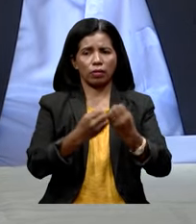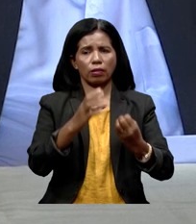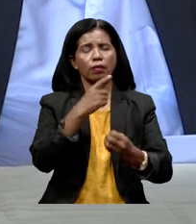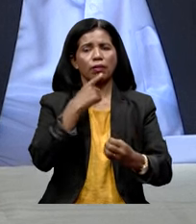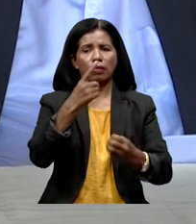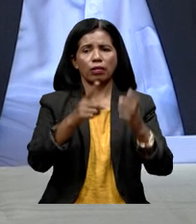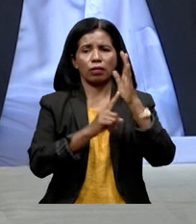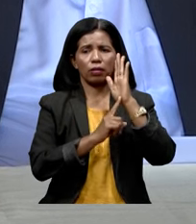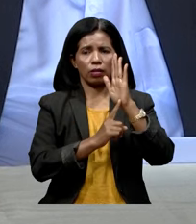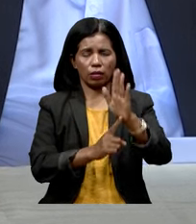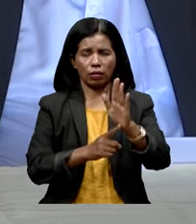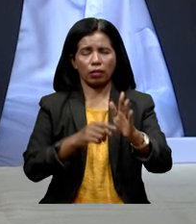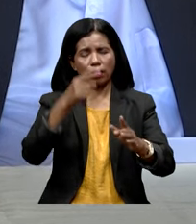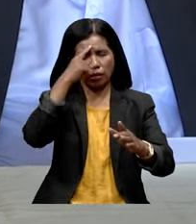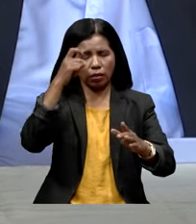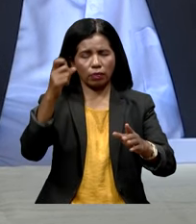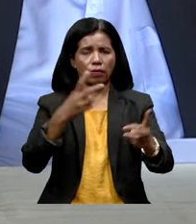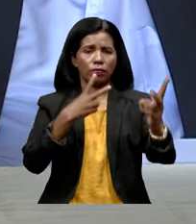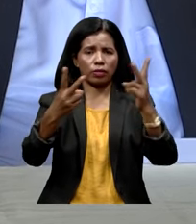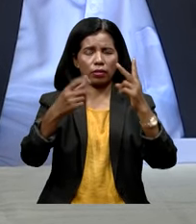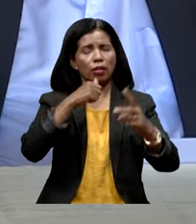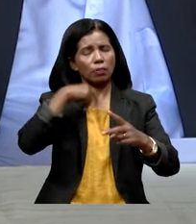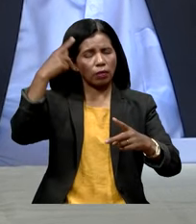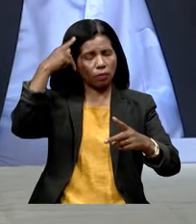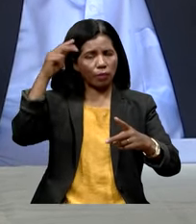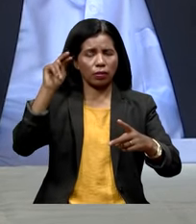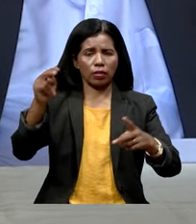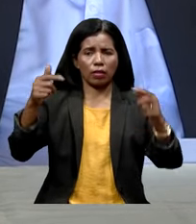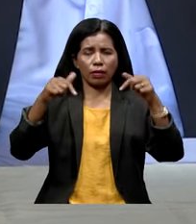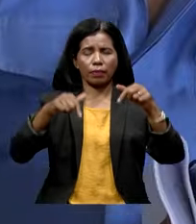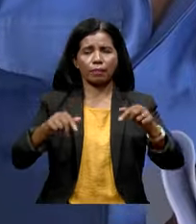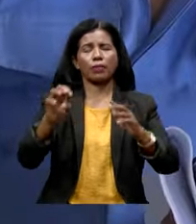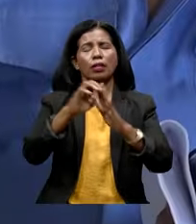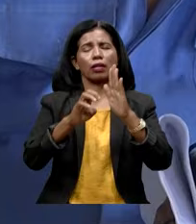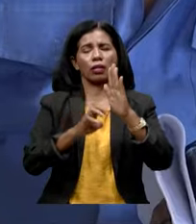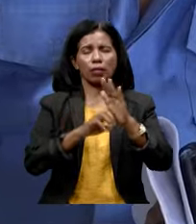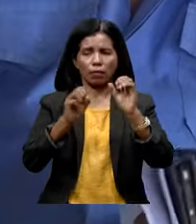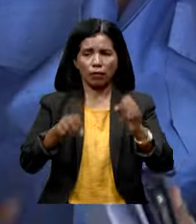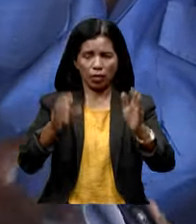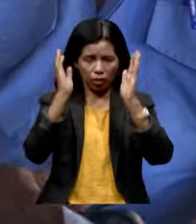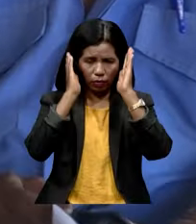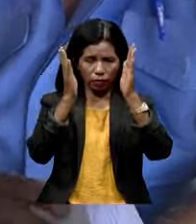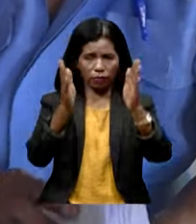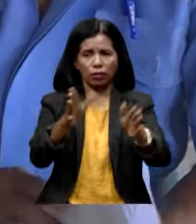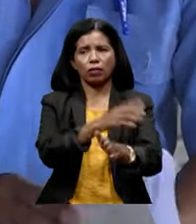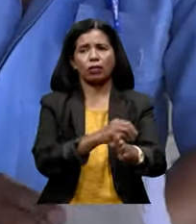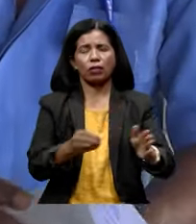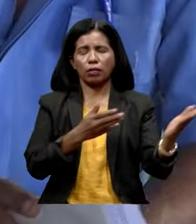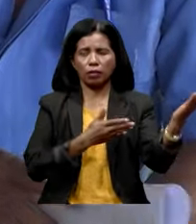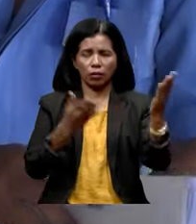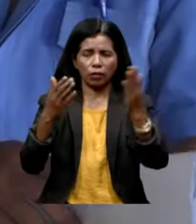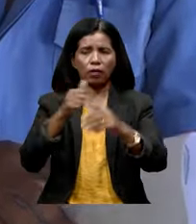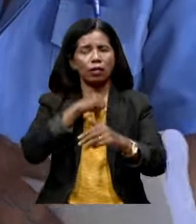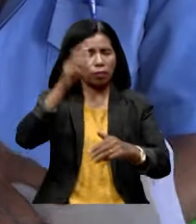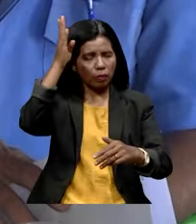rato recomendação, né? Tampa o visita Papa Francisco Niané, Estado Vaticano, beletau consideração, o de Haruka Fila,